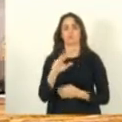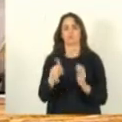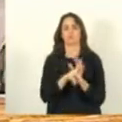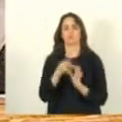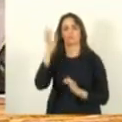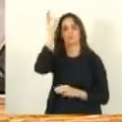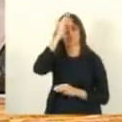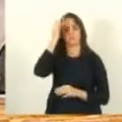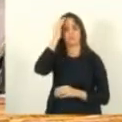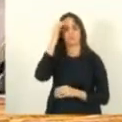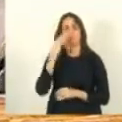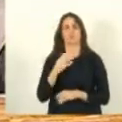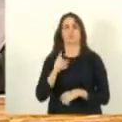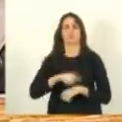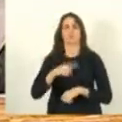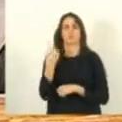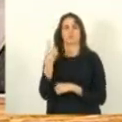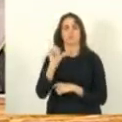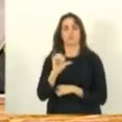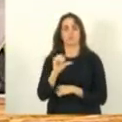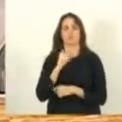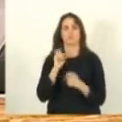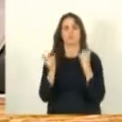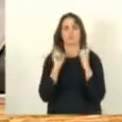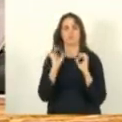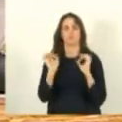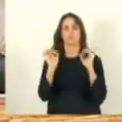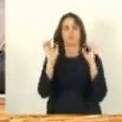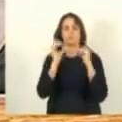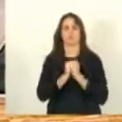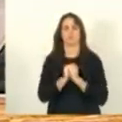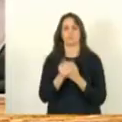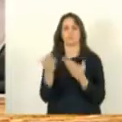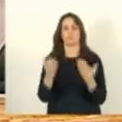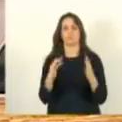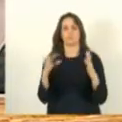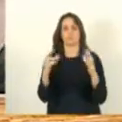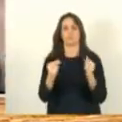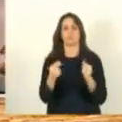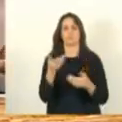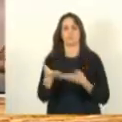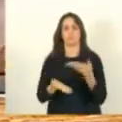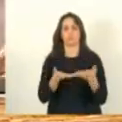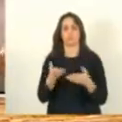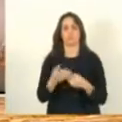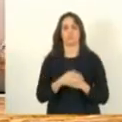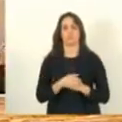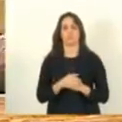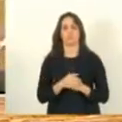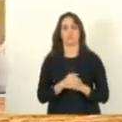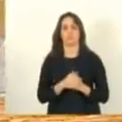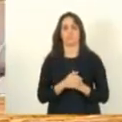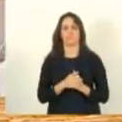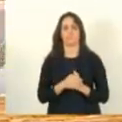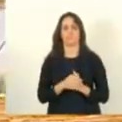Santo. Às 19 horas teremos essa sessão especial e eu convido a todos para participarem da mesma.